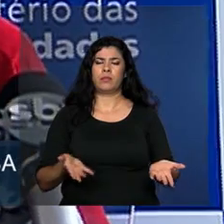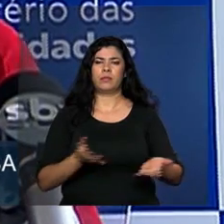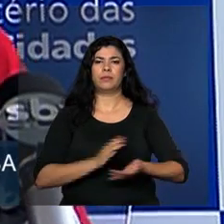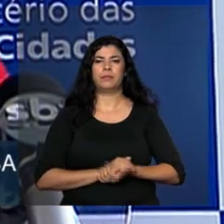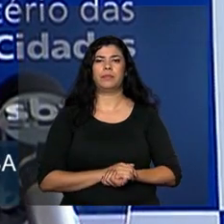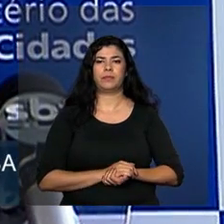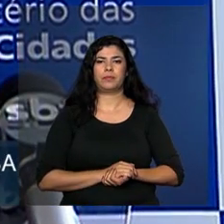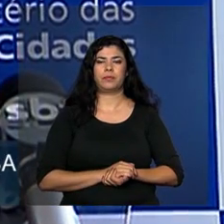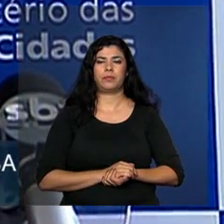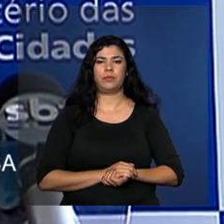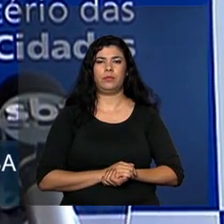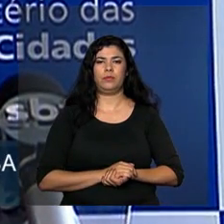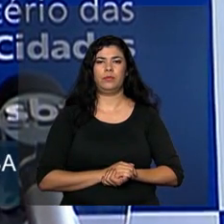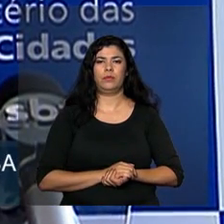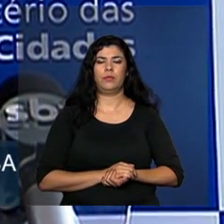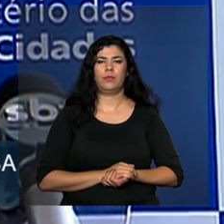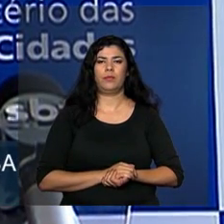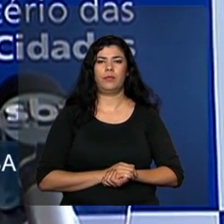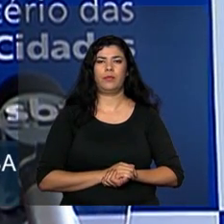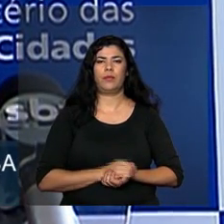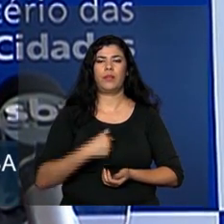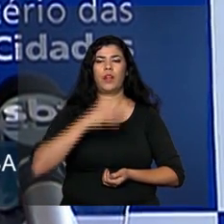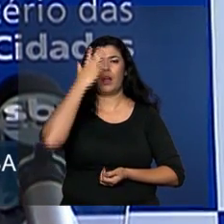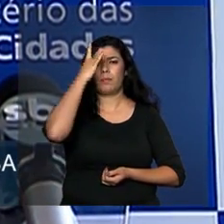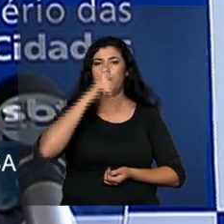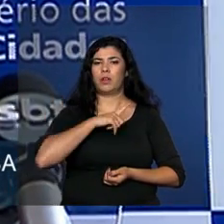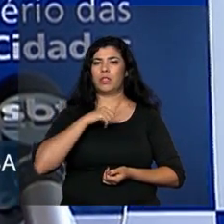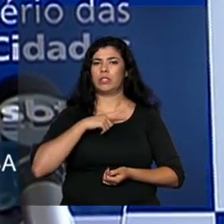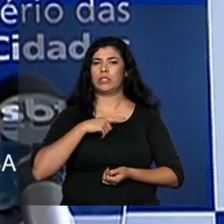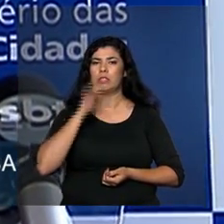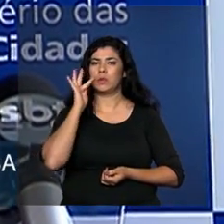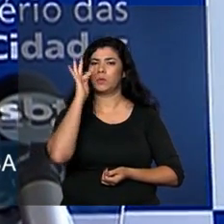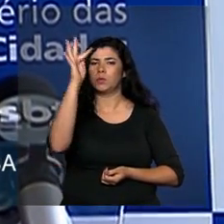votação, ou pelo menos a discussão na CAI, em relação ao projeto da indenização lá do Jardim da